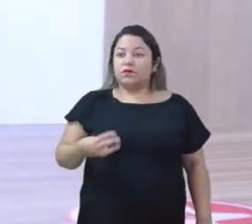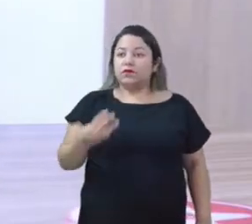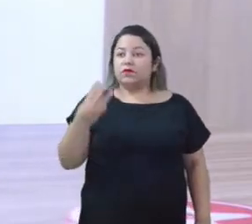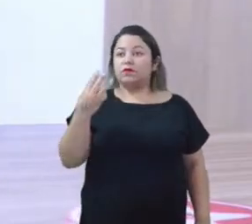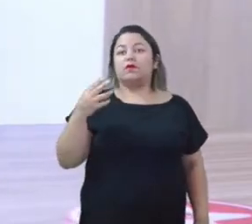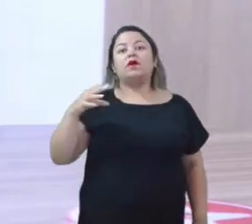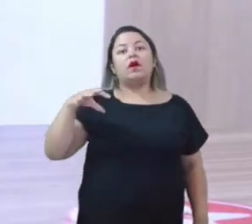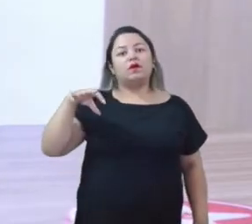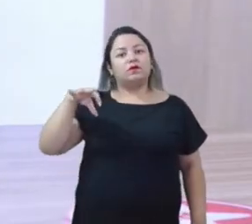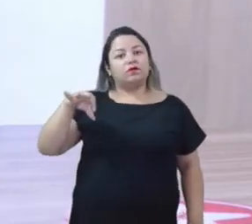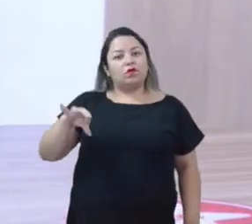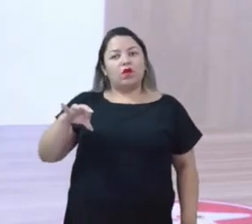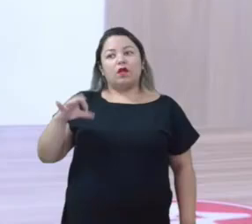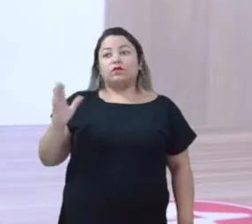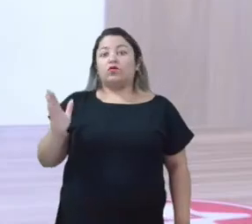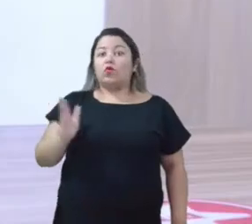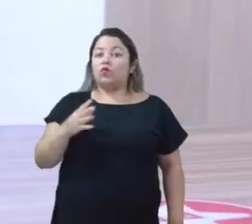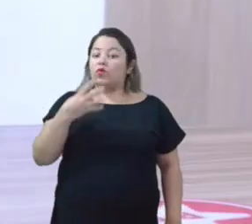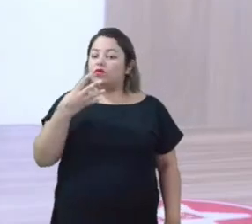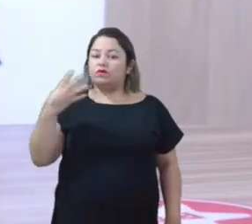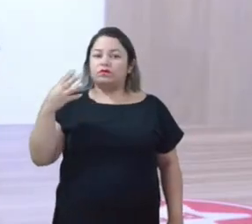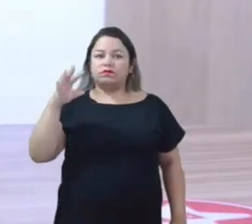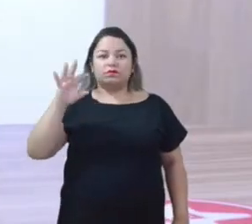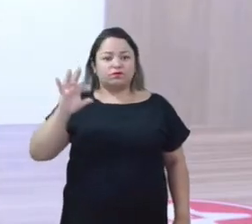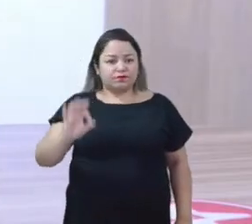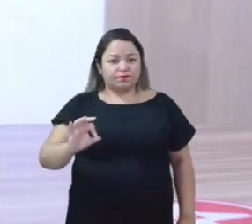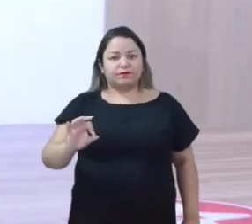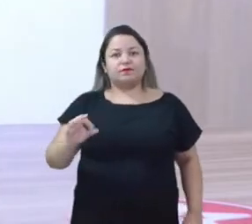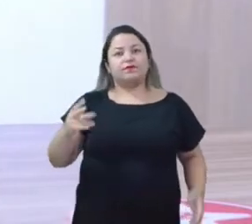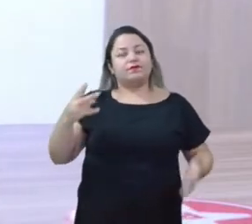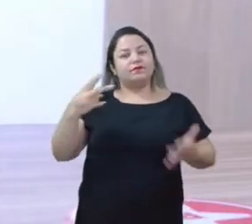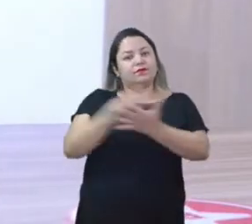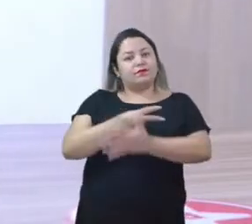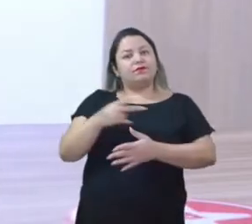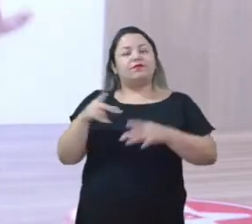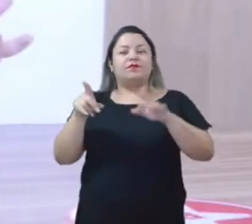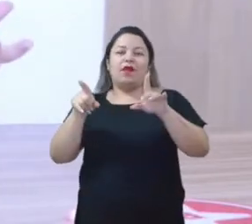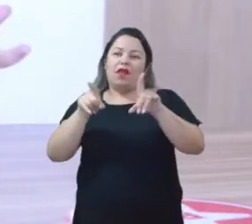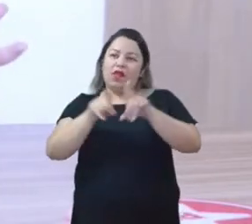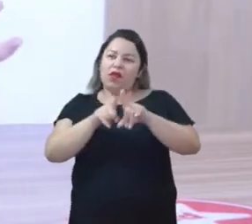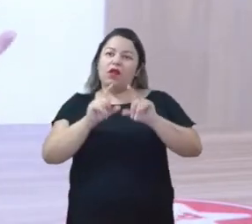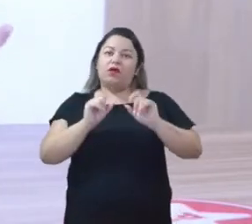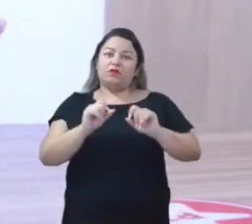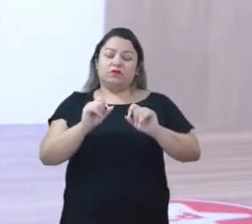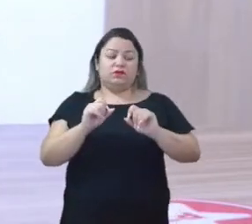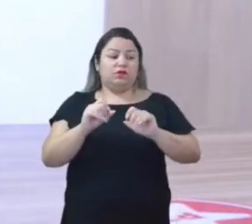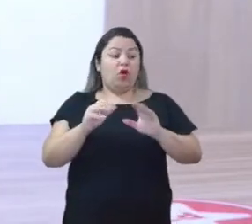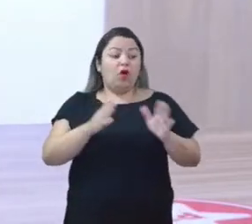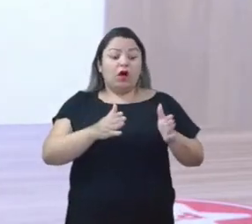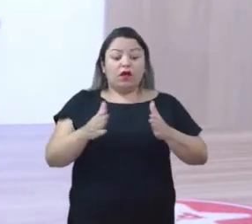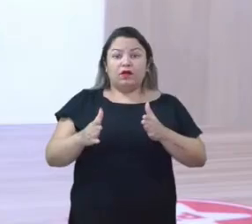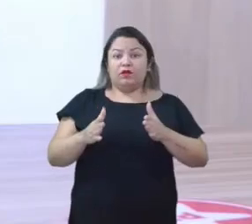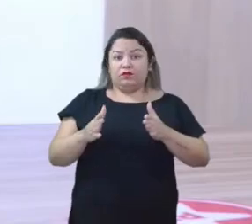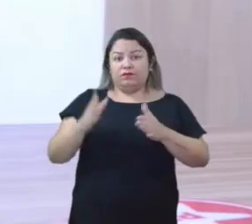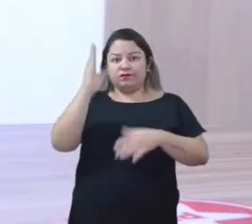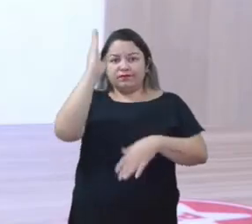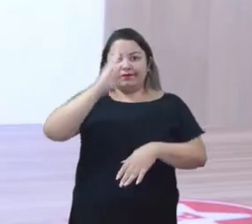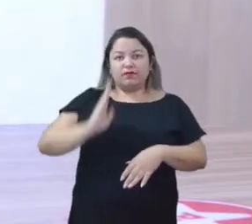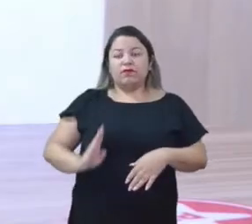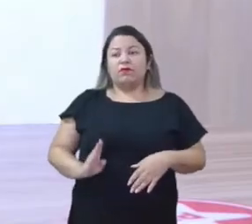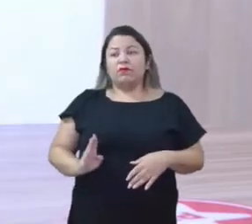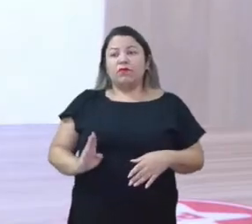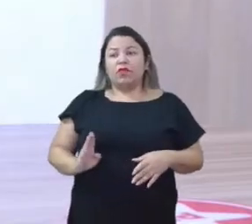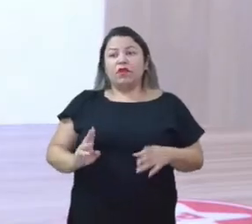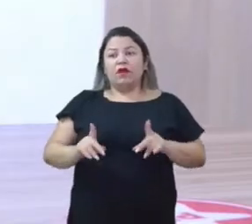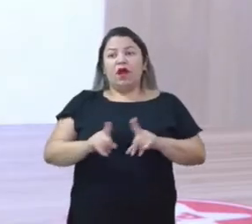horas, não é de 44. Então passou da hora do parlamento brasileiro responder às